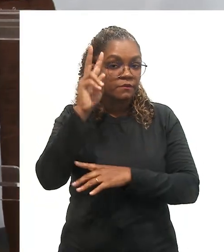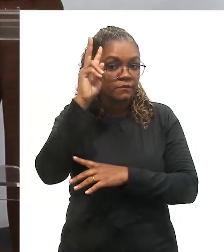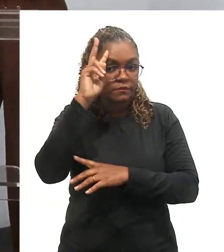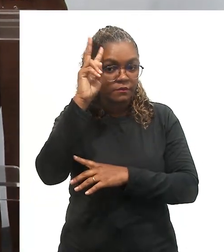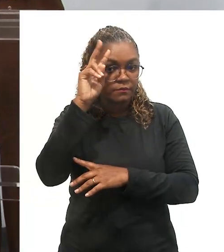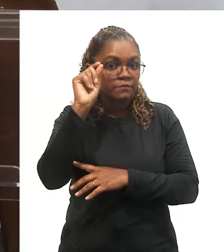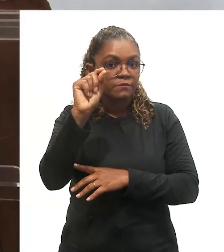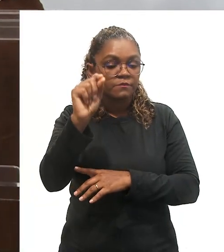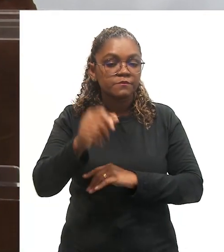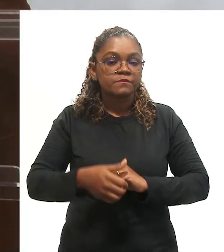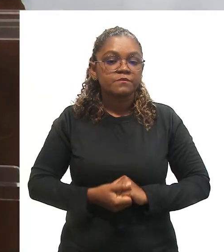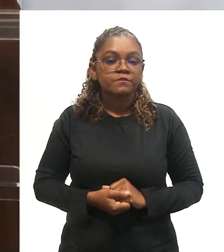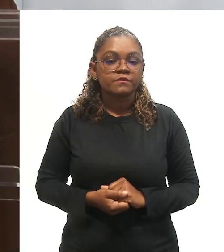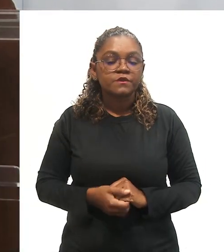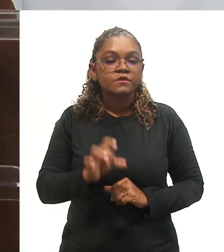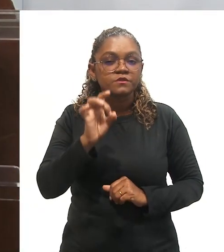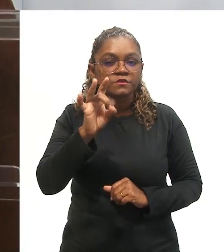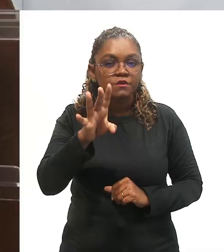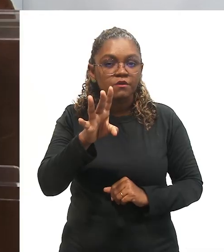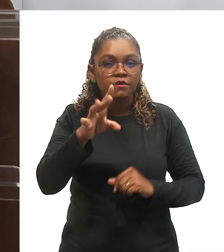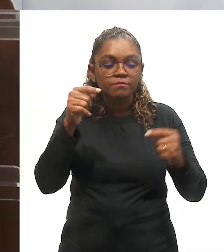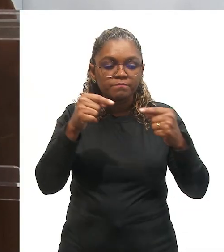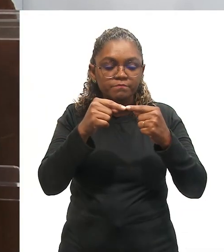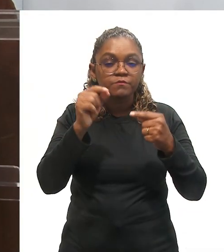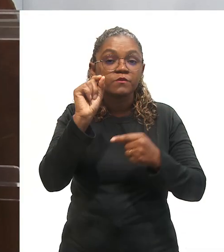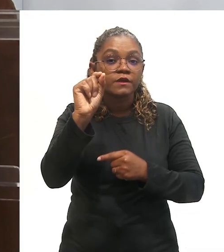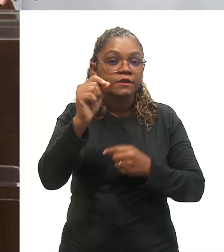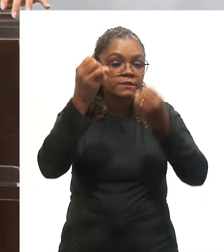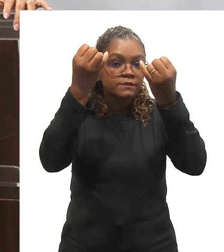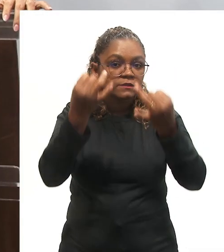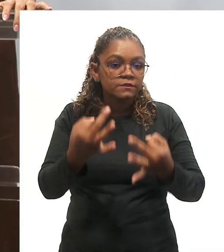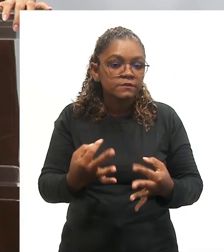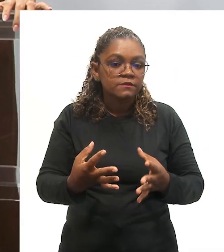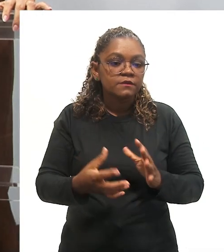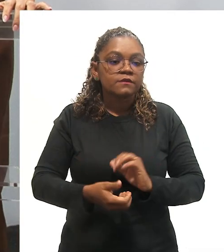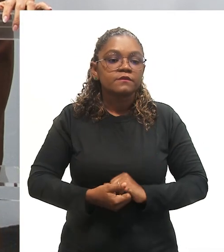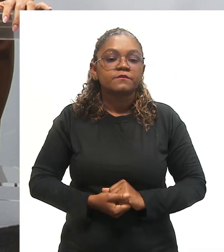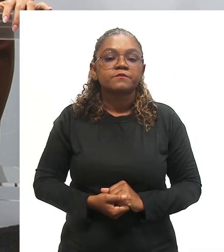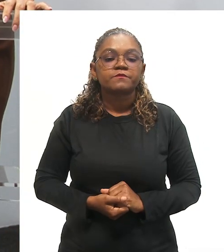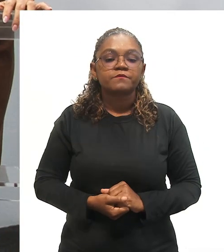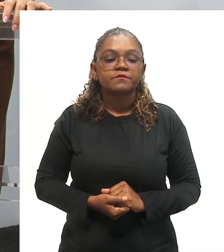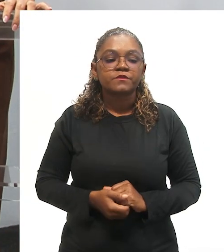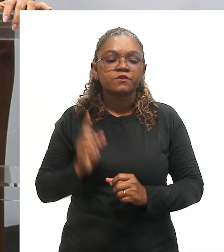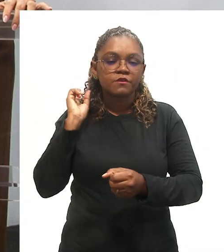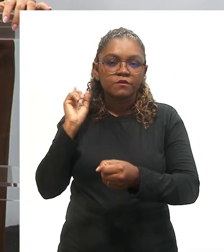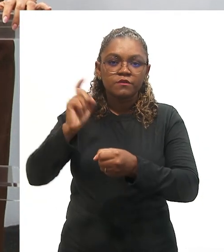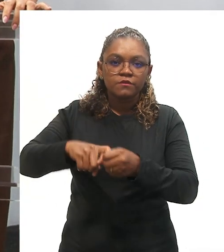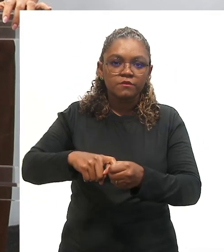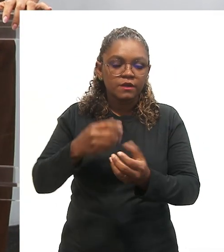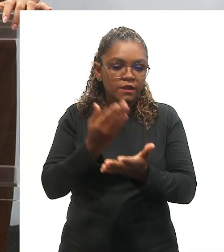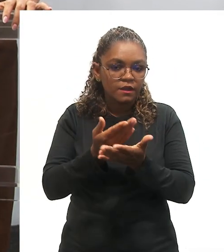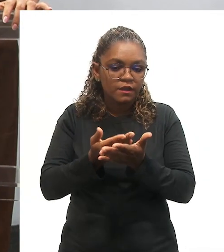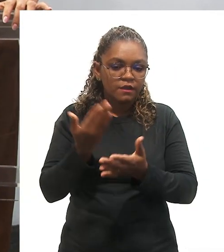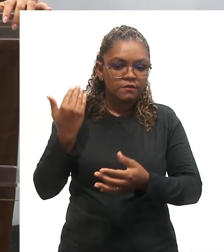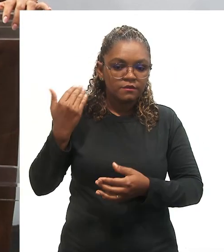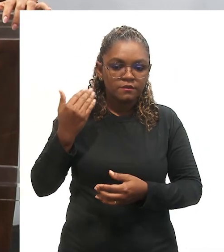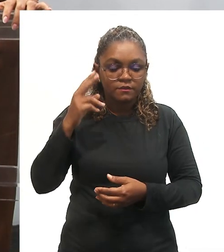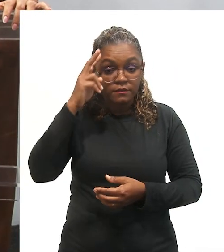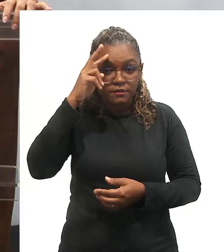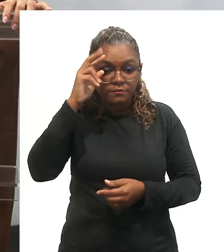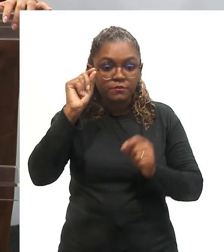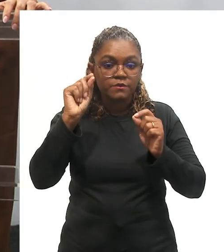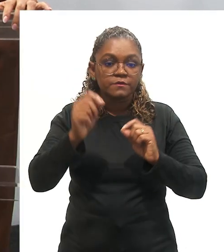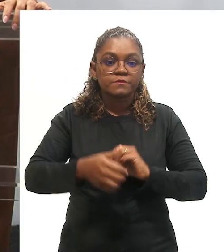Só lembrando, para falar para vocês e fazer um link já, voltando um pouco, só recapitulando as nossas